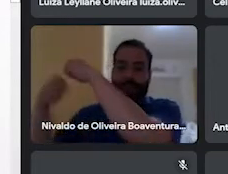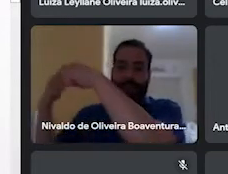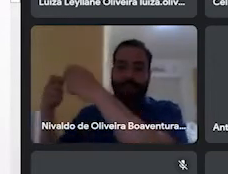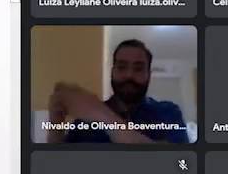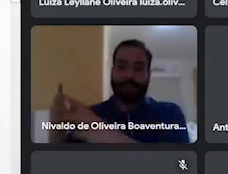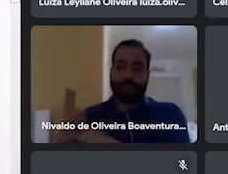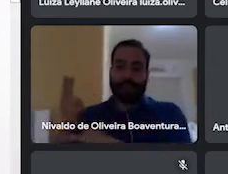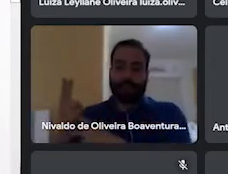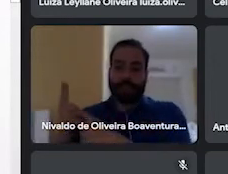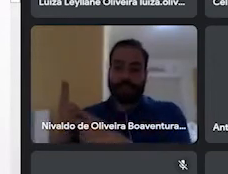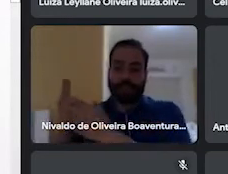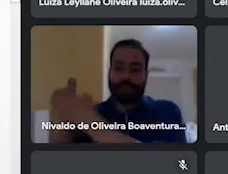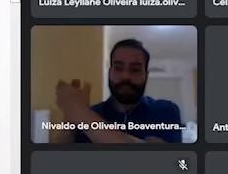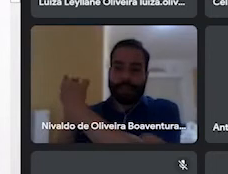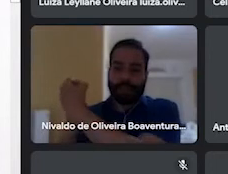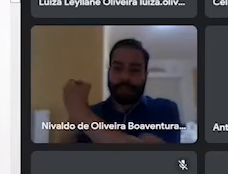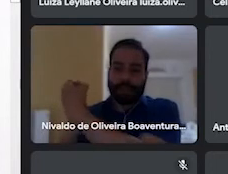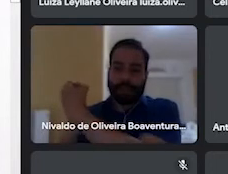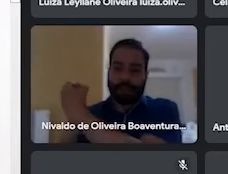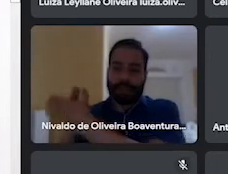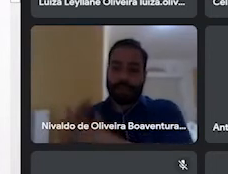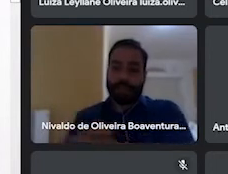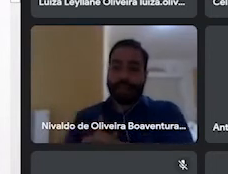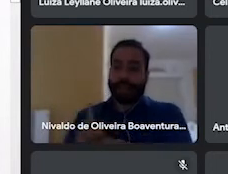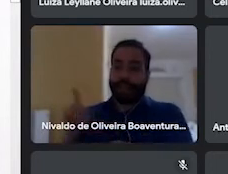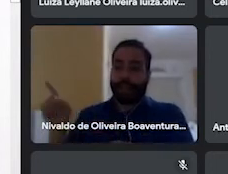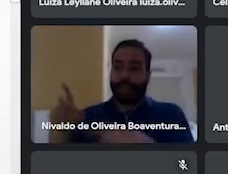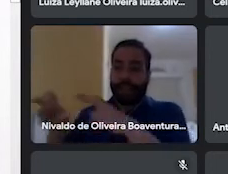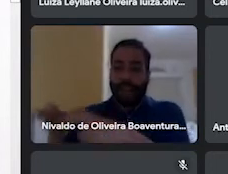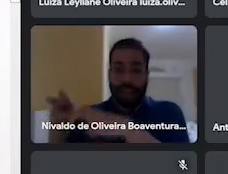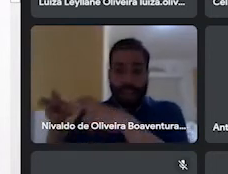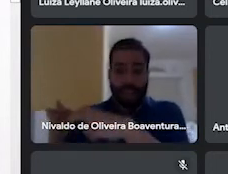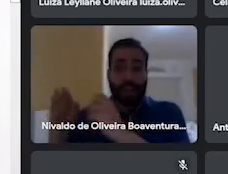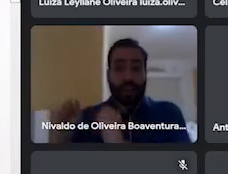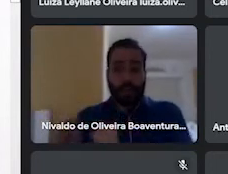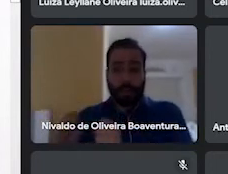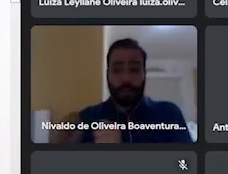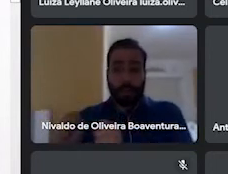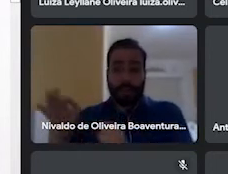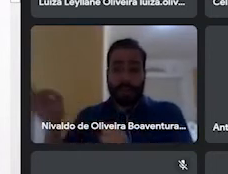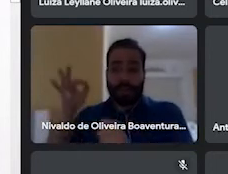É no meio do mato. Lá pode haver abelha.